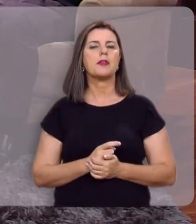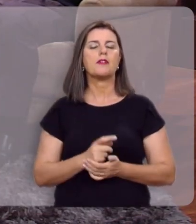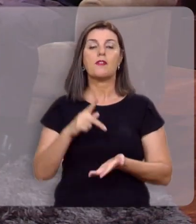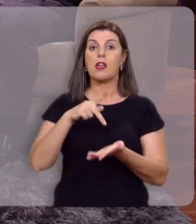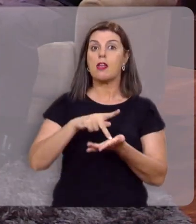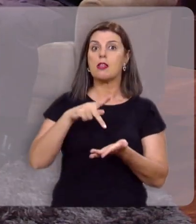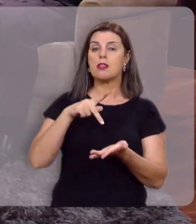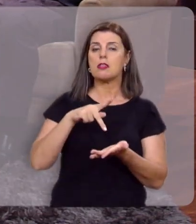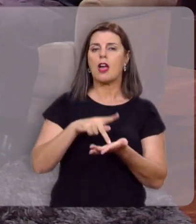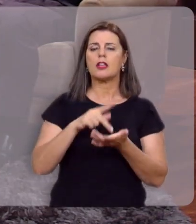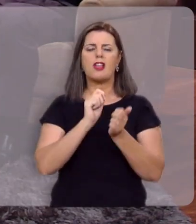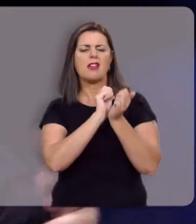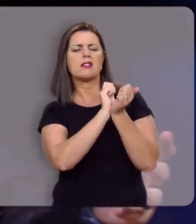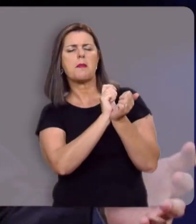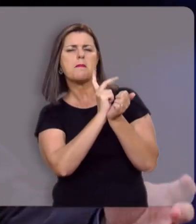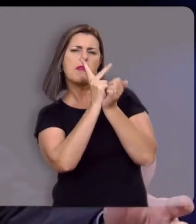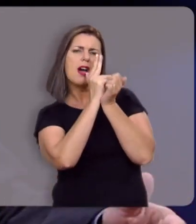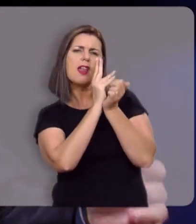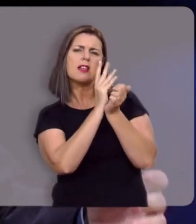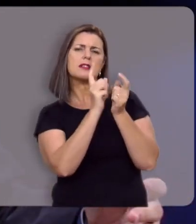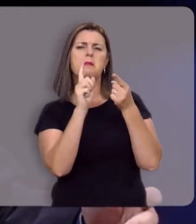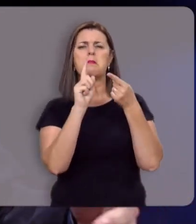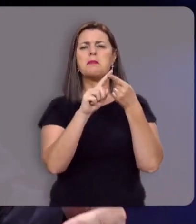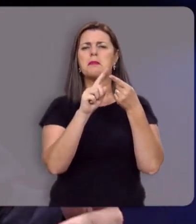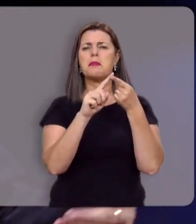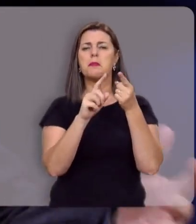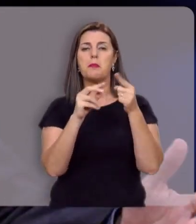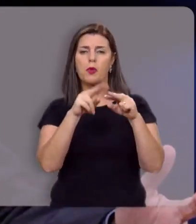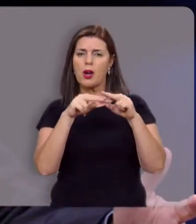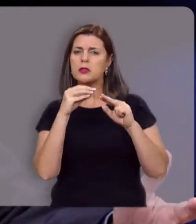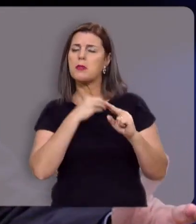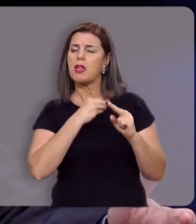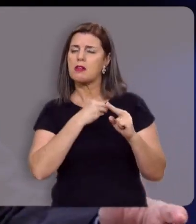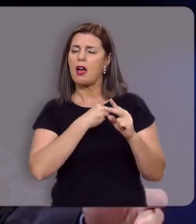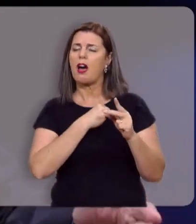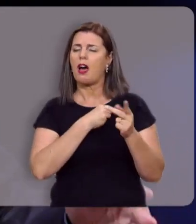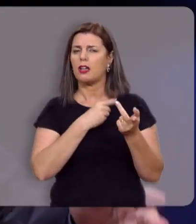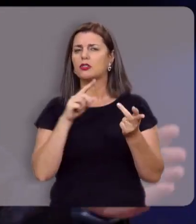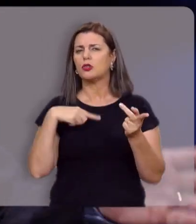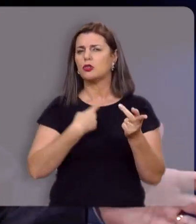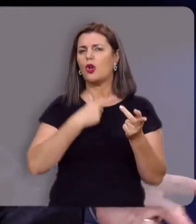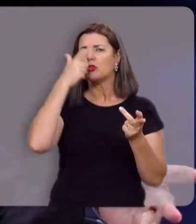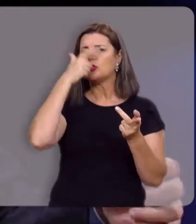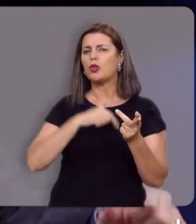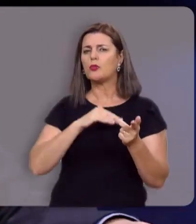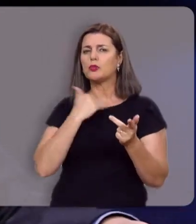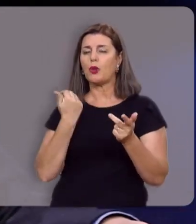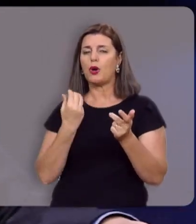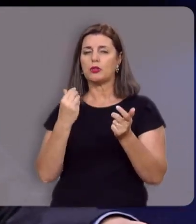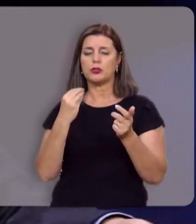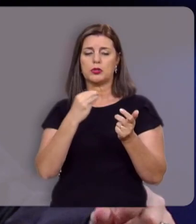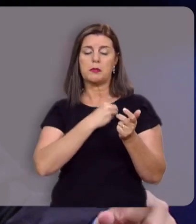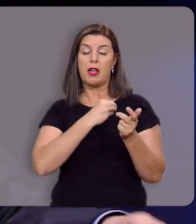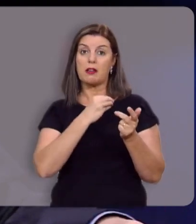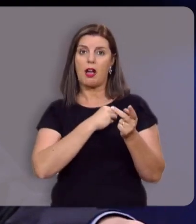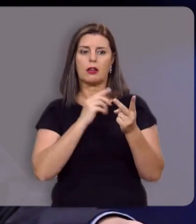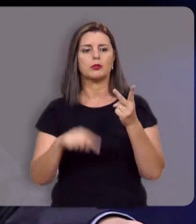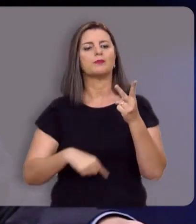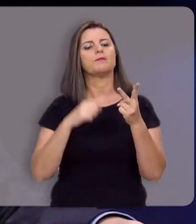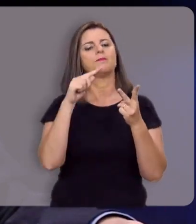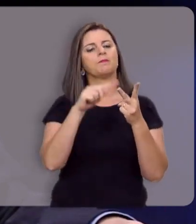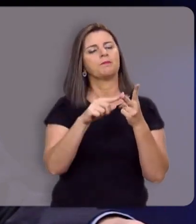de fato escravizados. Em primeiro lugar, escravizados pelo pecado, né, uma vez que estamos mortos nos nossos delitos e